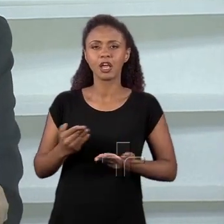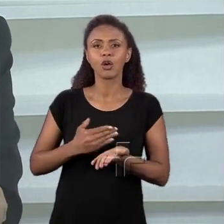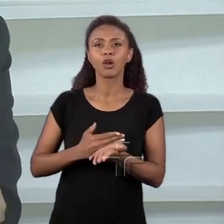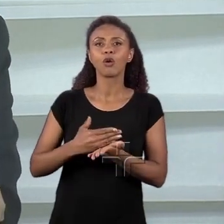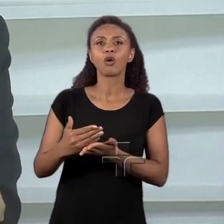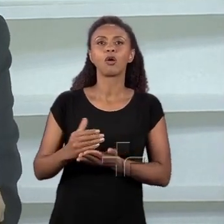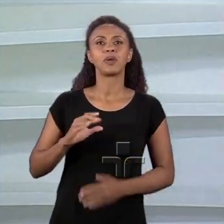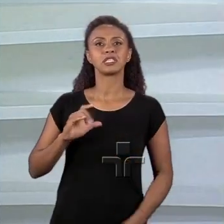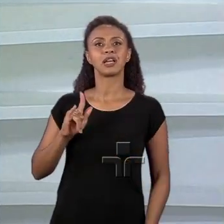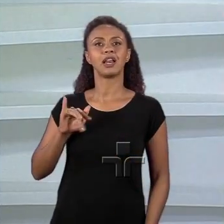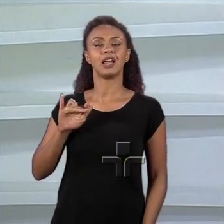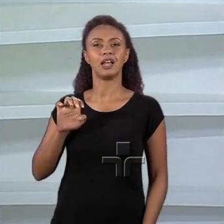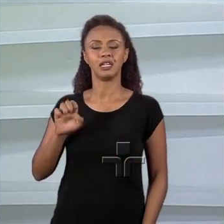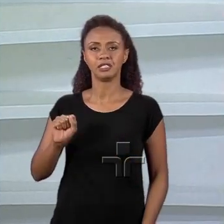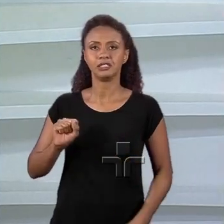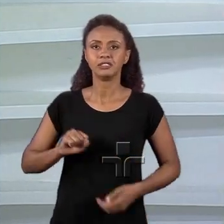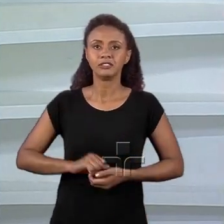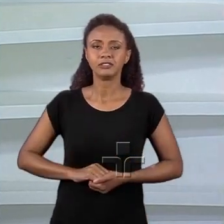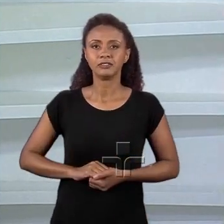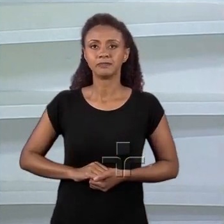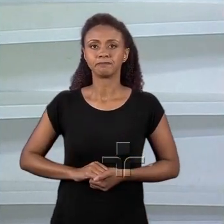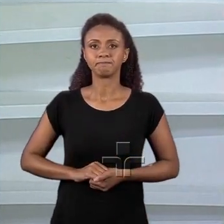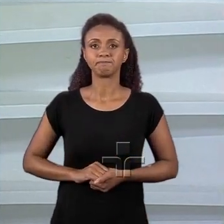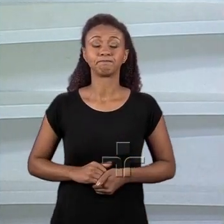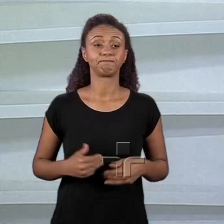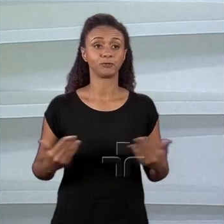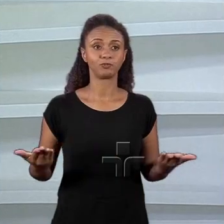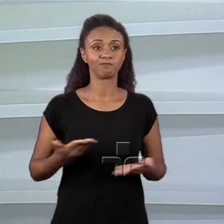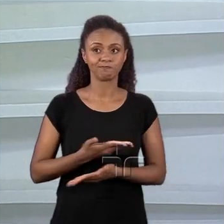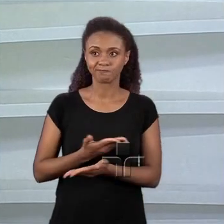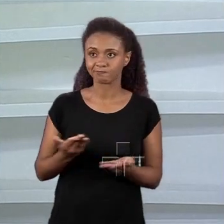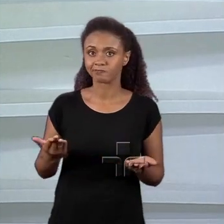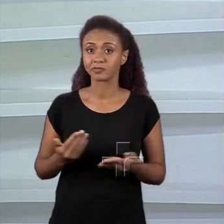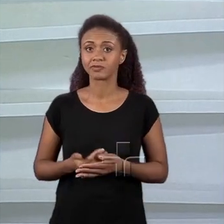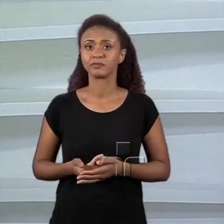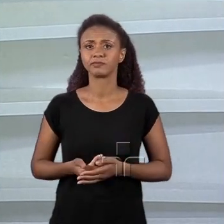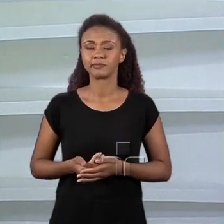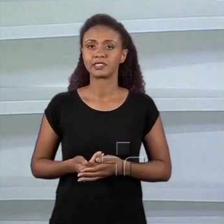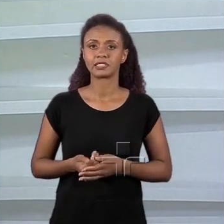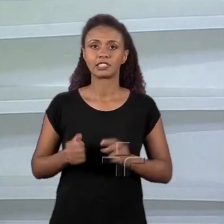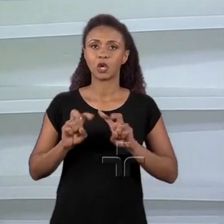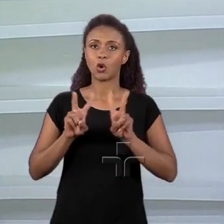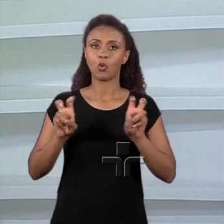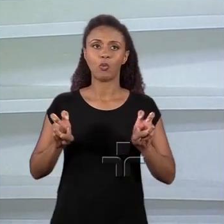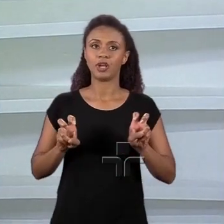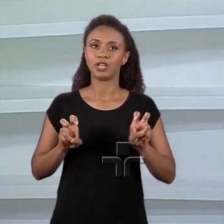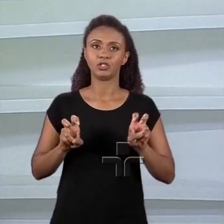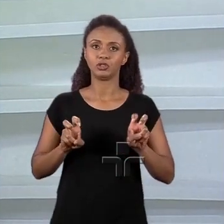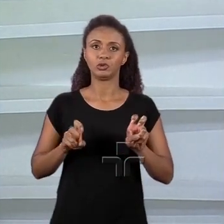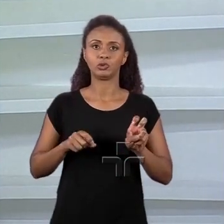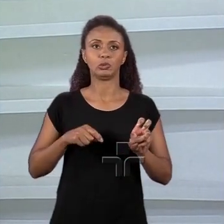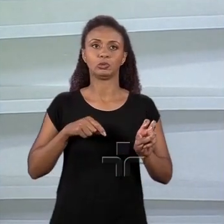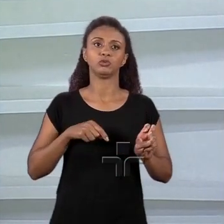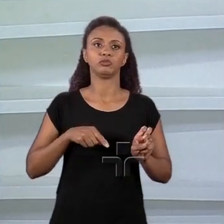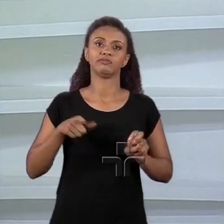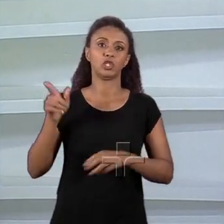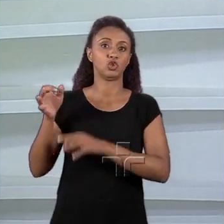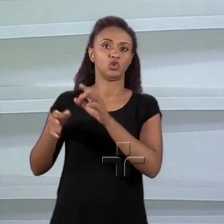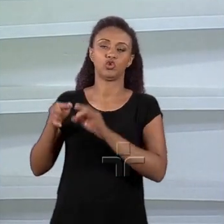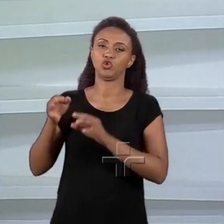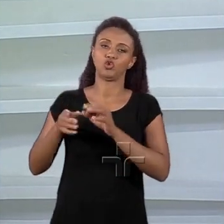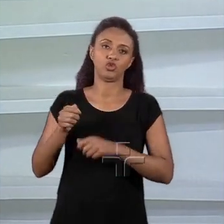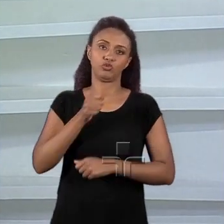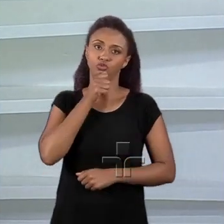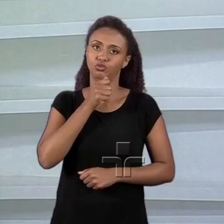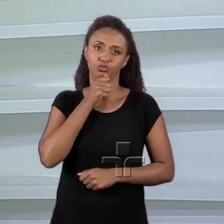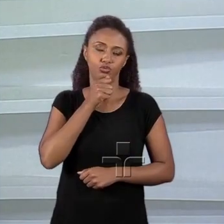Clarice. Candidatos, embora esse assunto não tenha sido esgotado na esfera judicial,